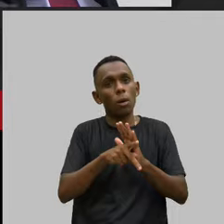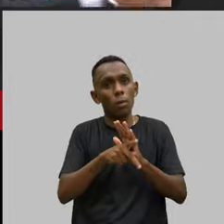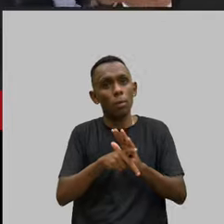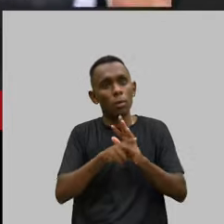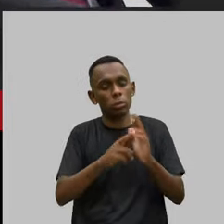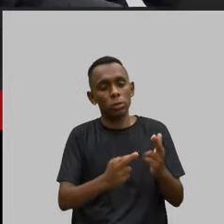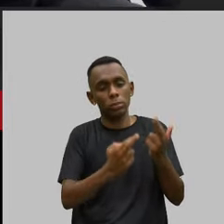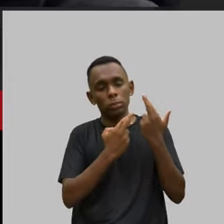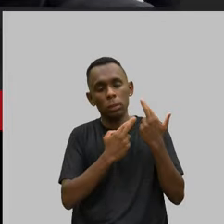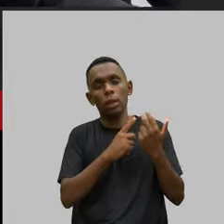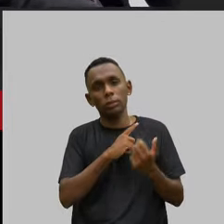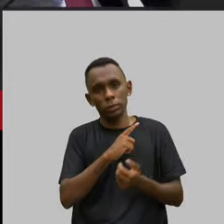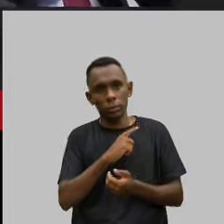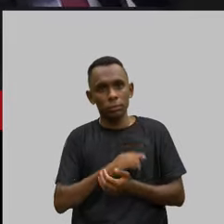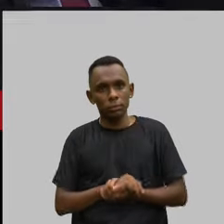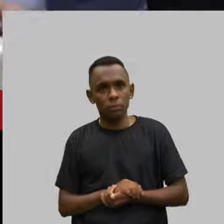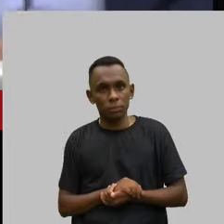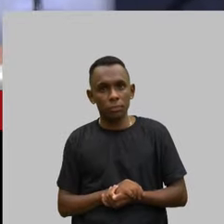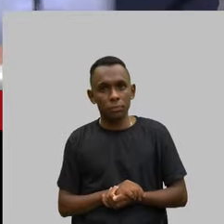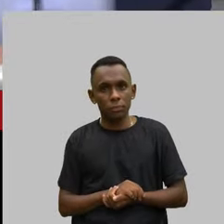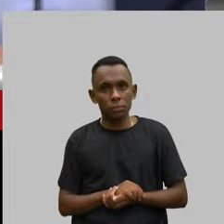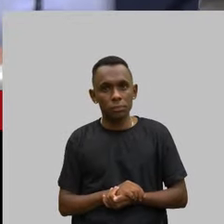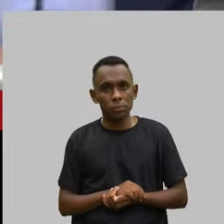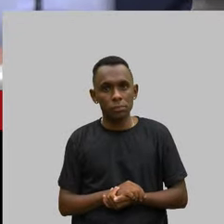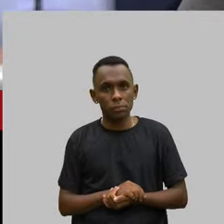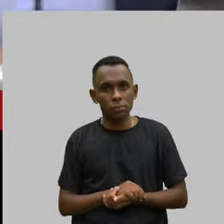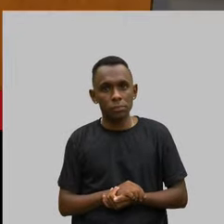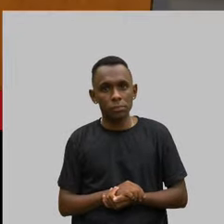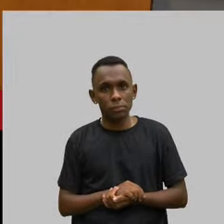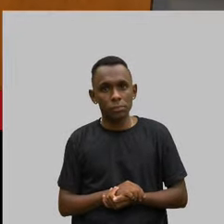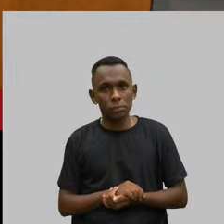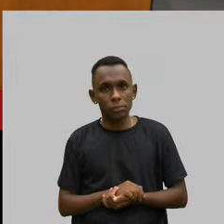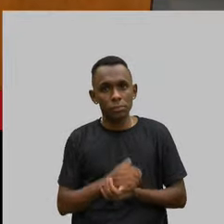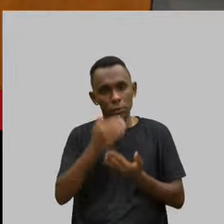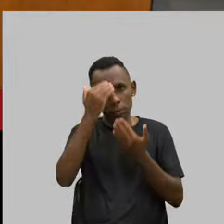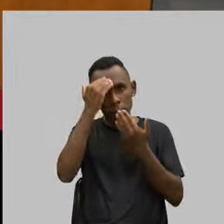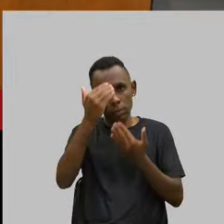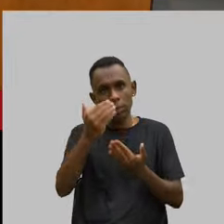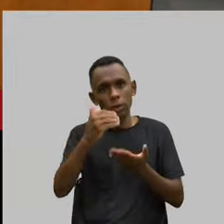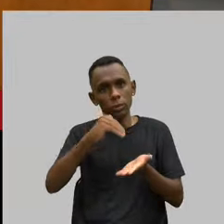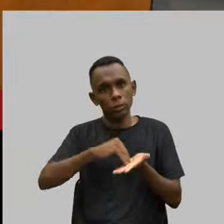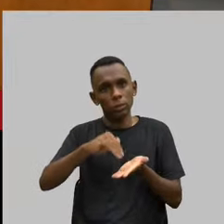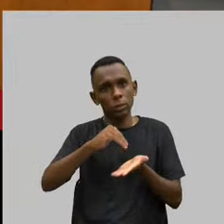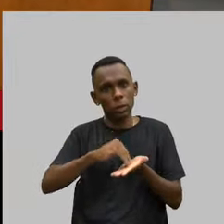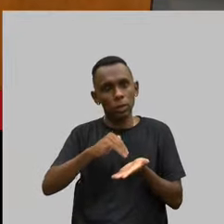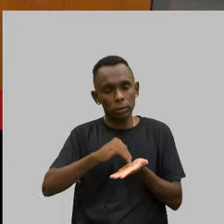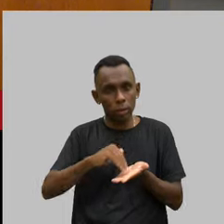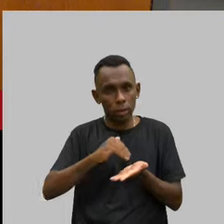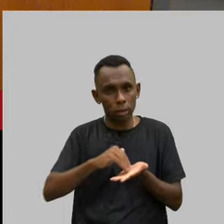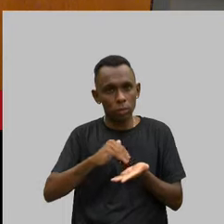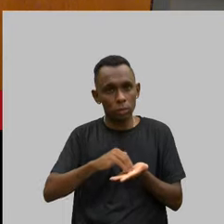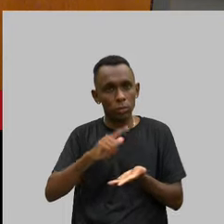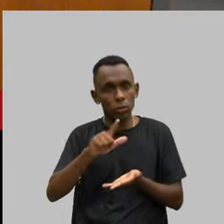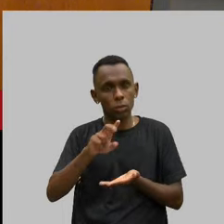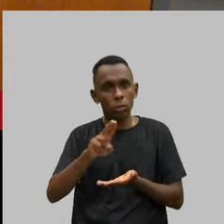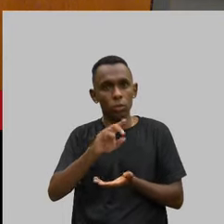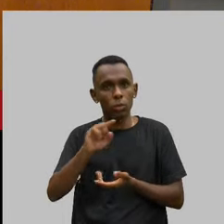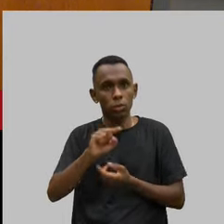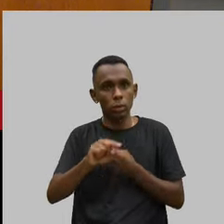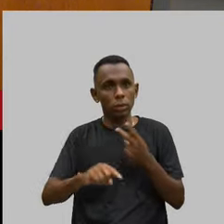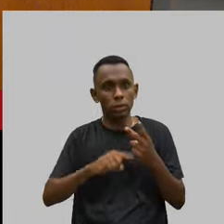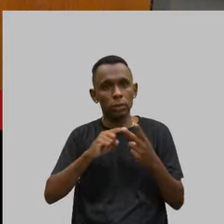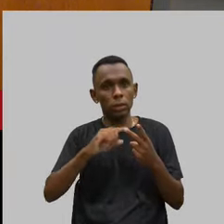ter respondido a sua pergunta Muito obrigado secretário Luiz Cláudio secretária Camila